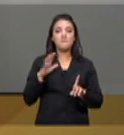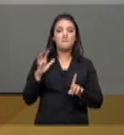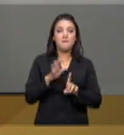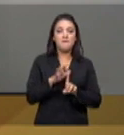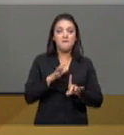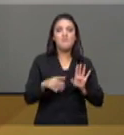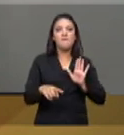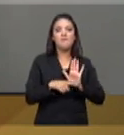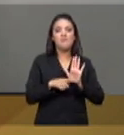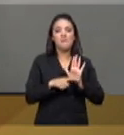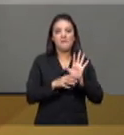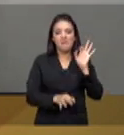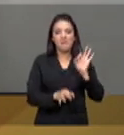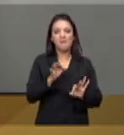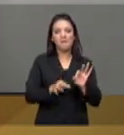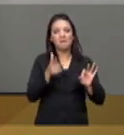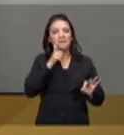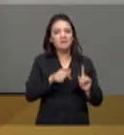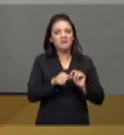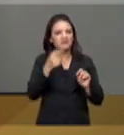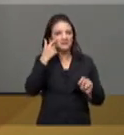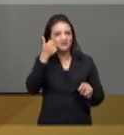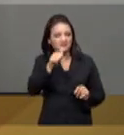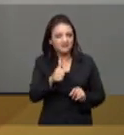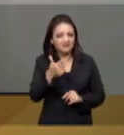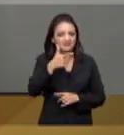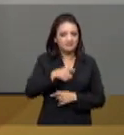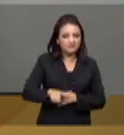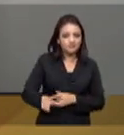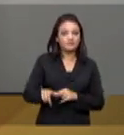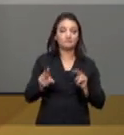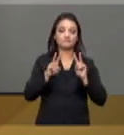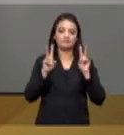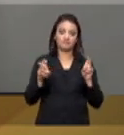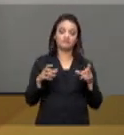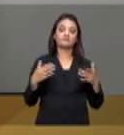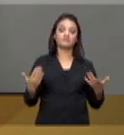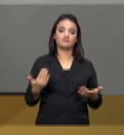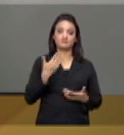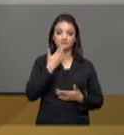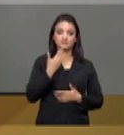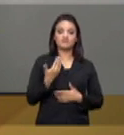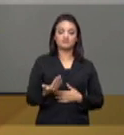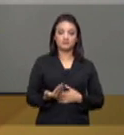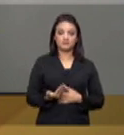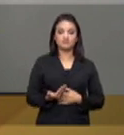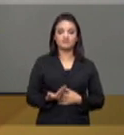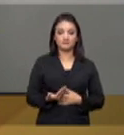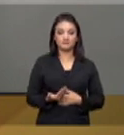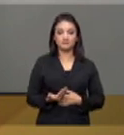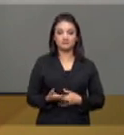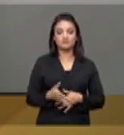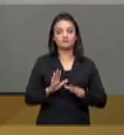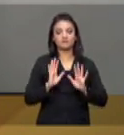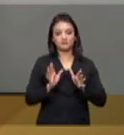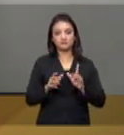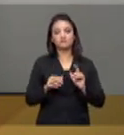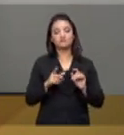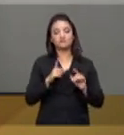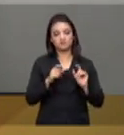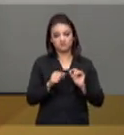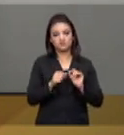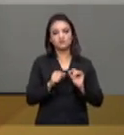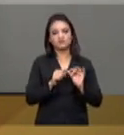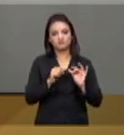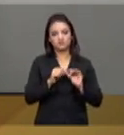o indevido reexame da causa. Aliás, o pedido de efeitos infringentes foi expressamente formulado na